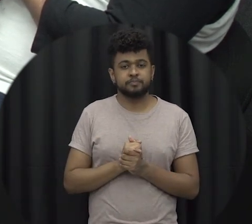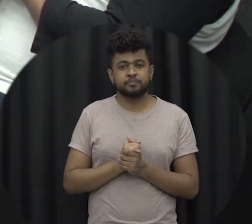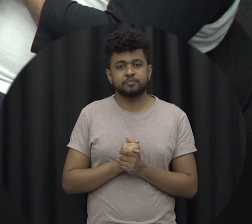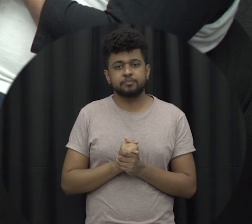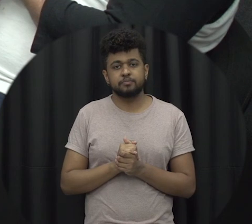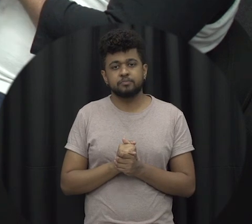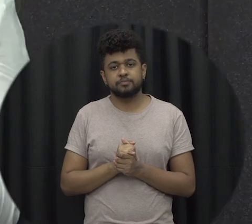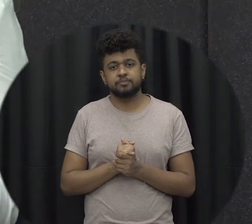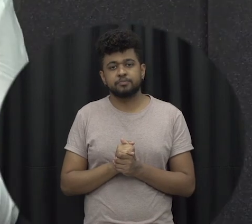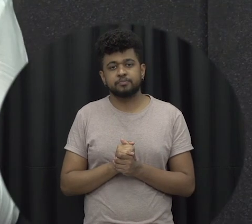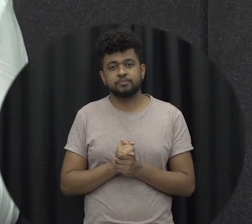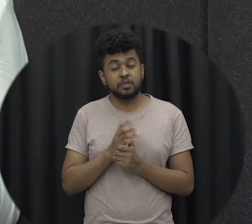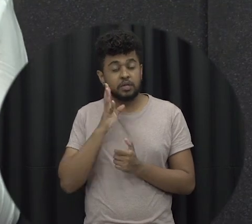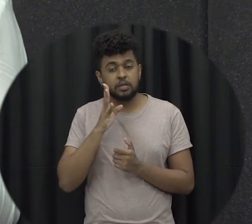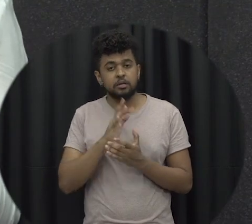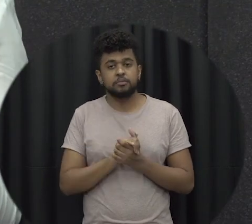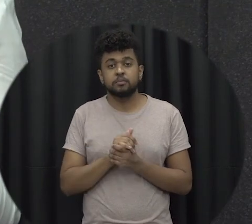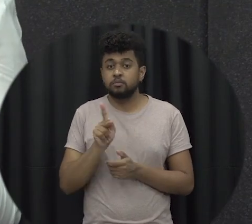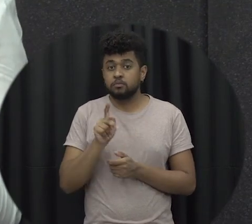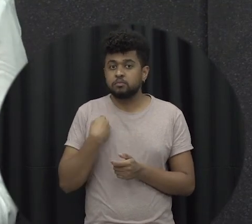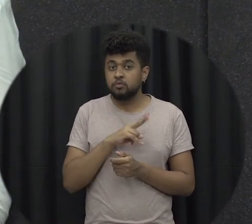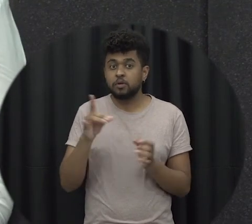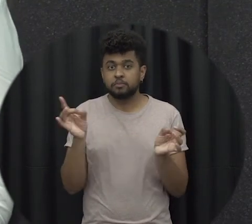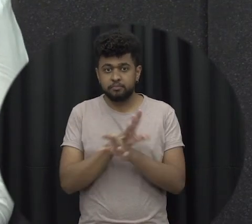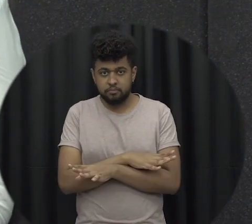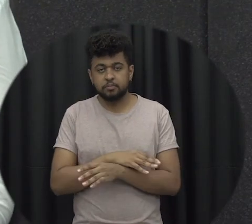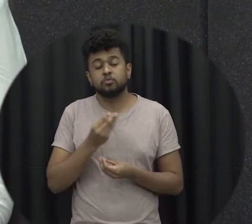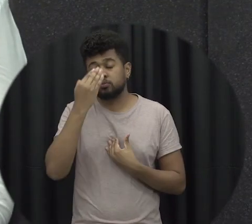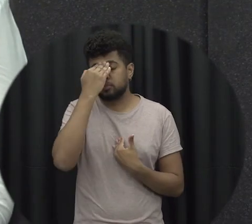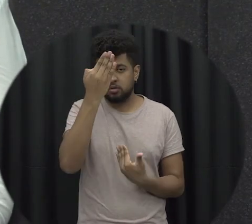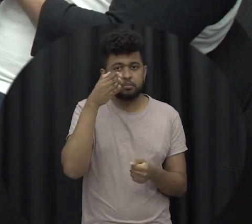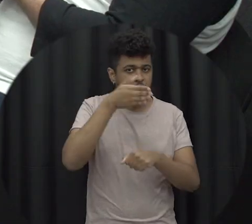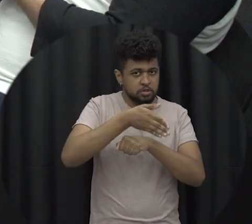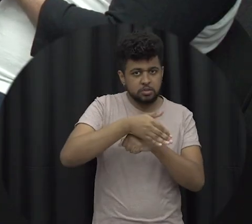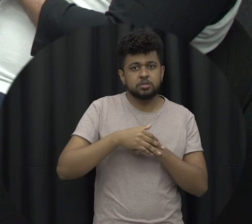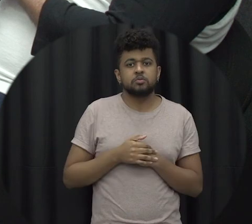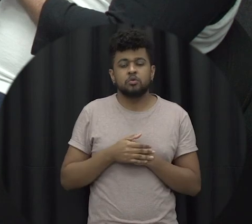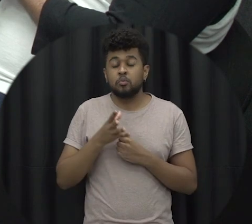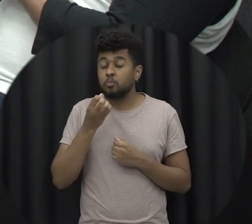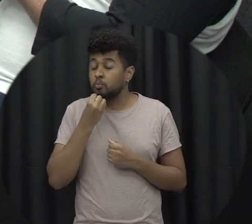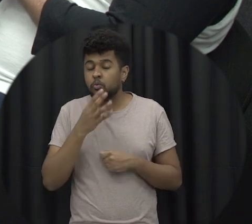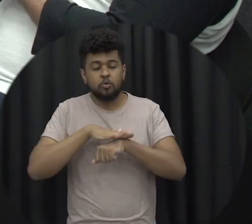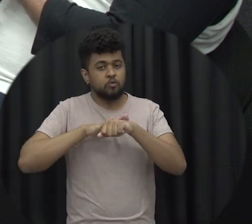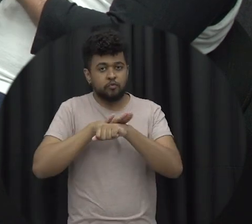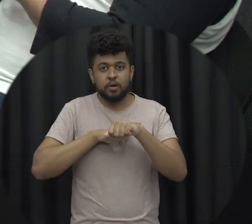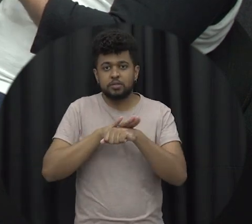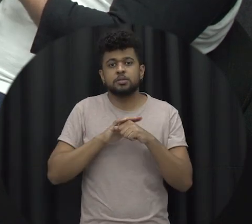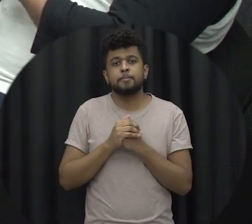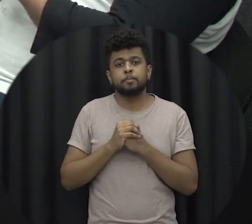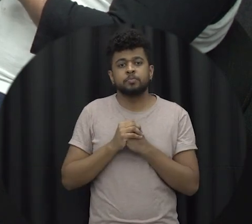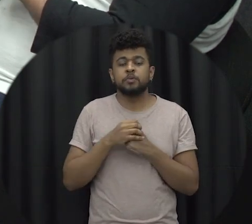lá. Legal. Professora, a gente vai encerrar então. Muito obrigada pela sua participação. Foi uma ótima